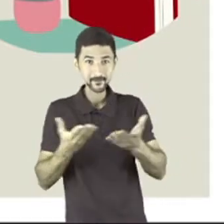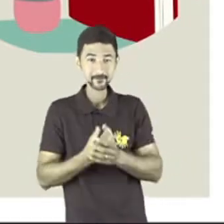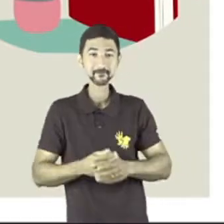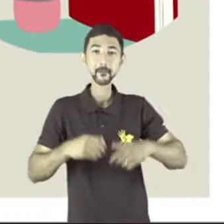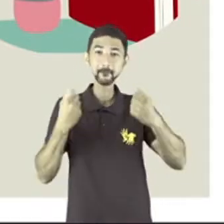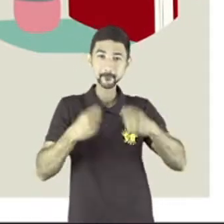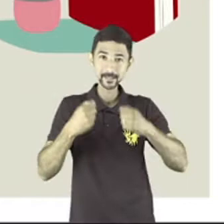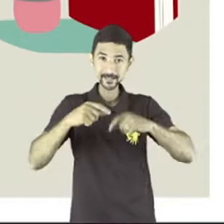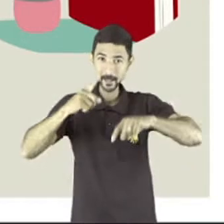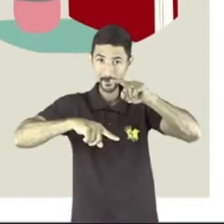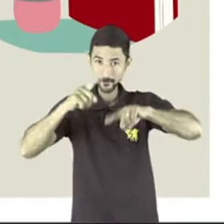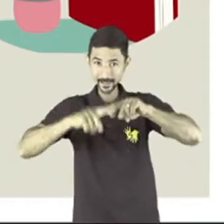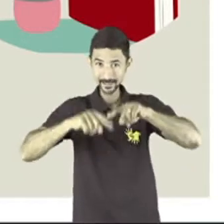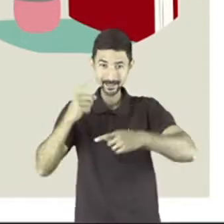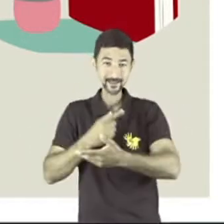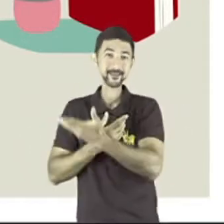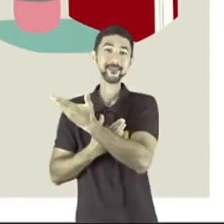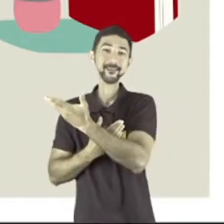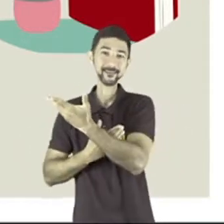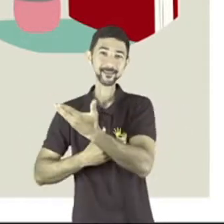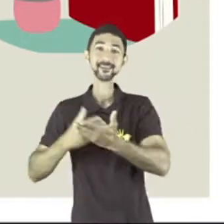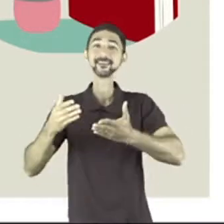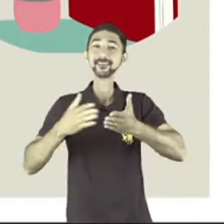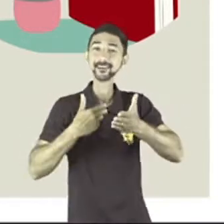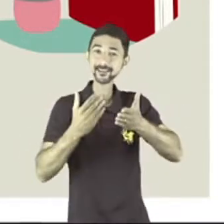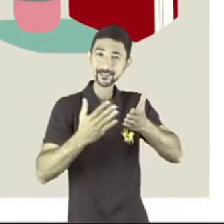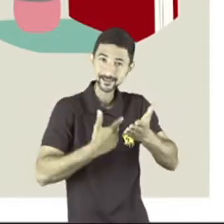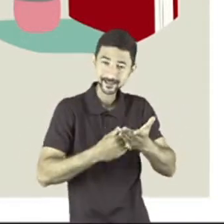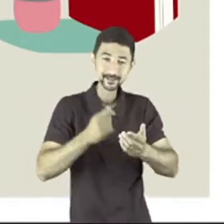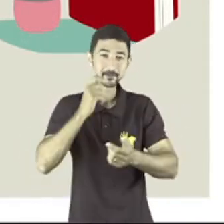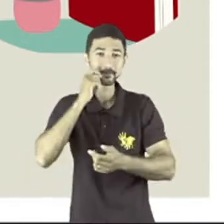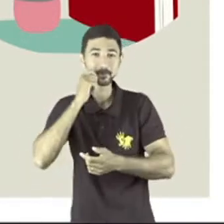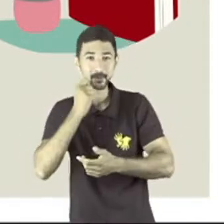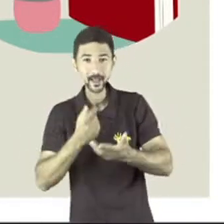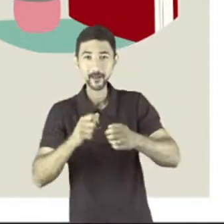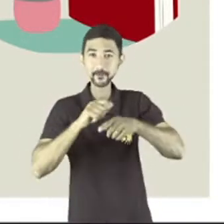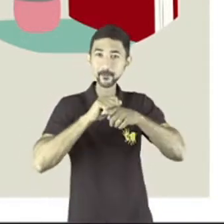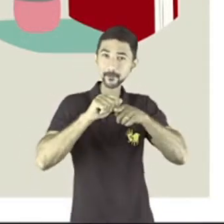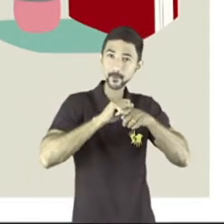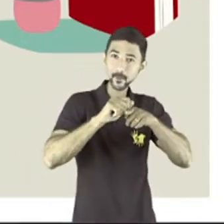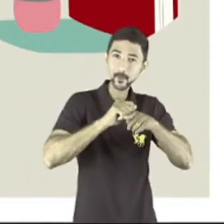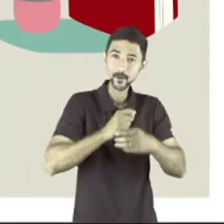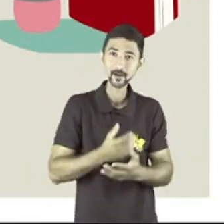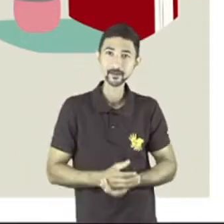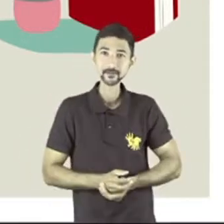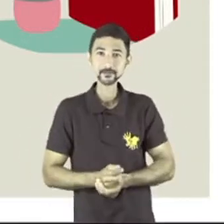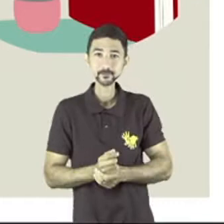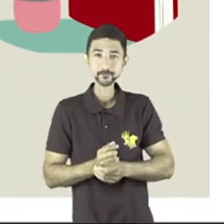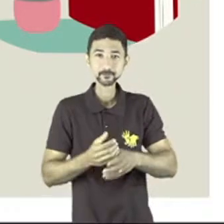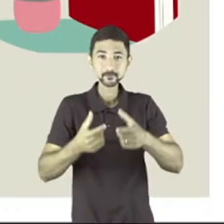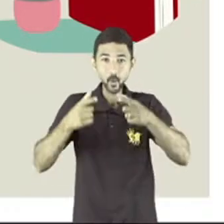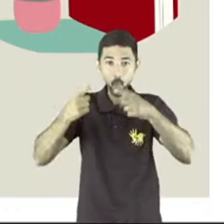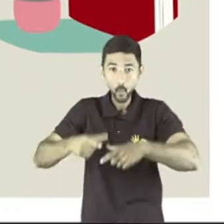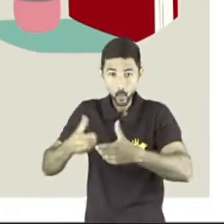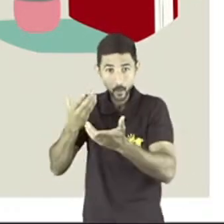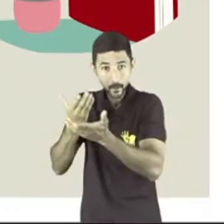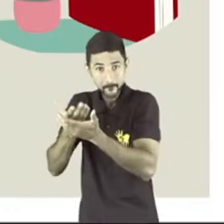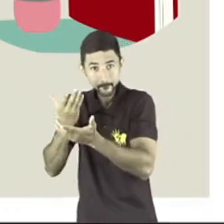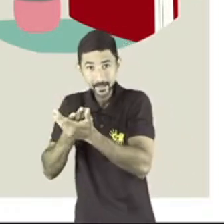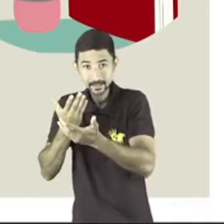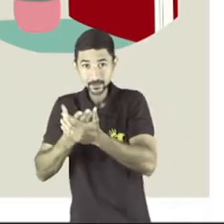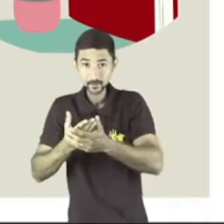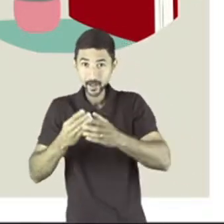você. Você vai precisar do seu caderno, lápis, borracha, um cantinho para o estudo